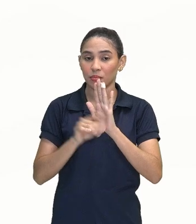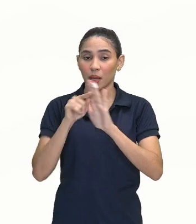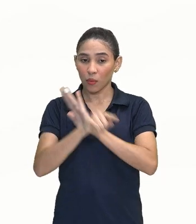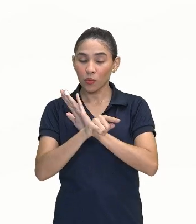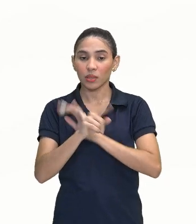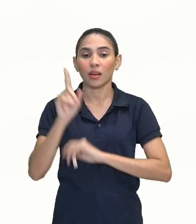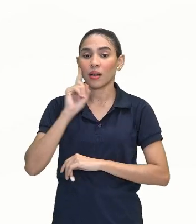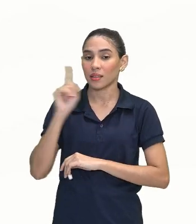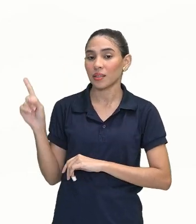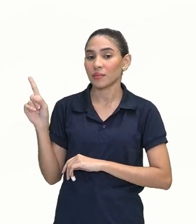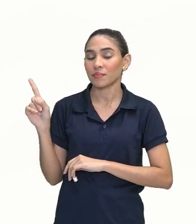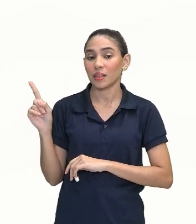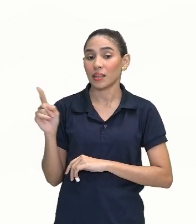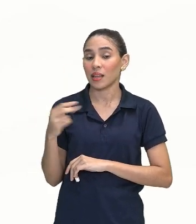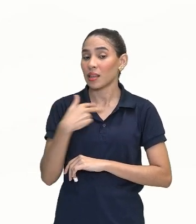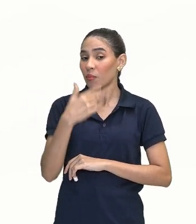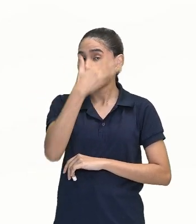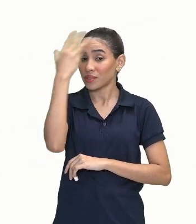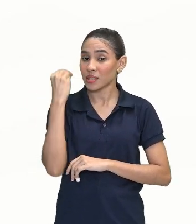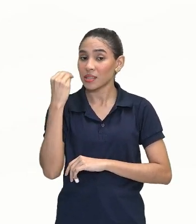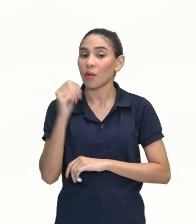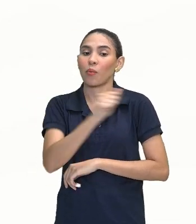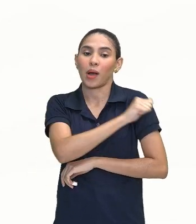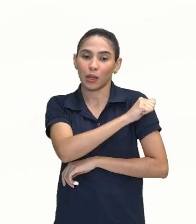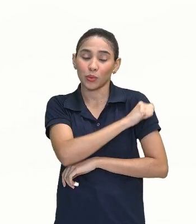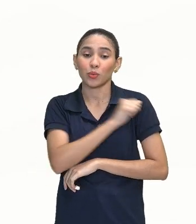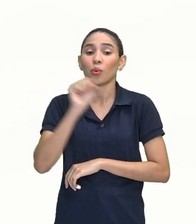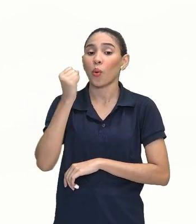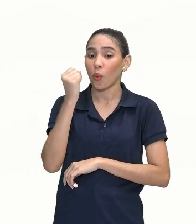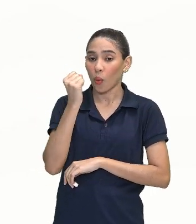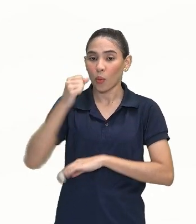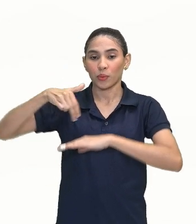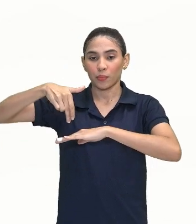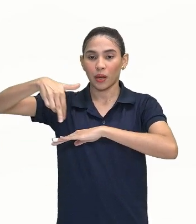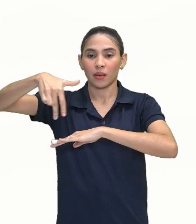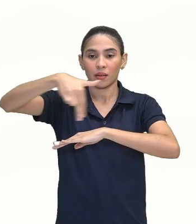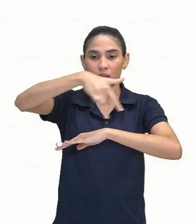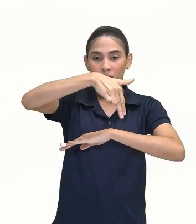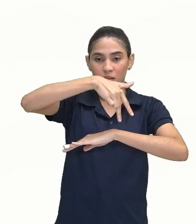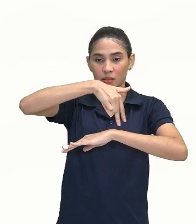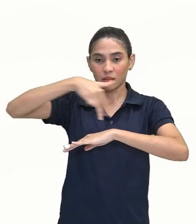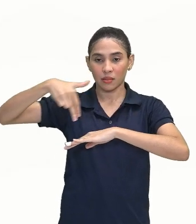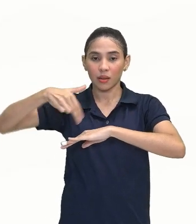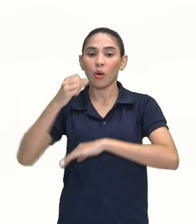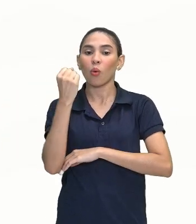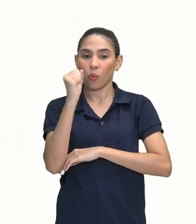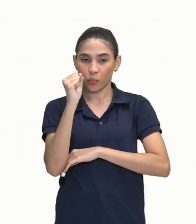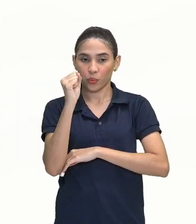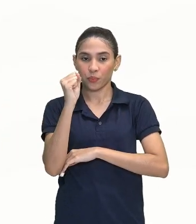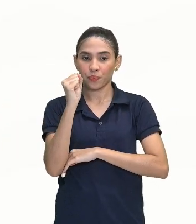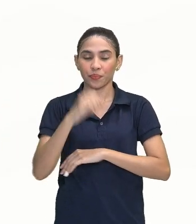Nesse texto, não se esqueçam que ele disse que o aluno percorreu, na verdade, né, 8 voltas